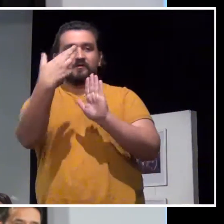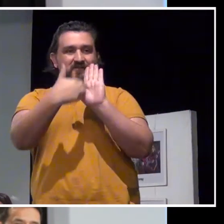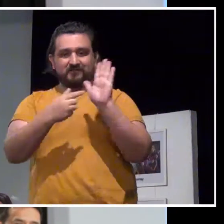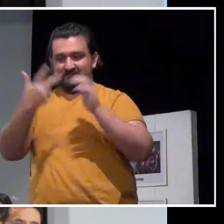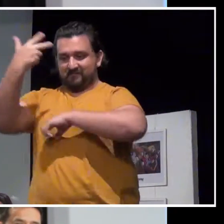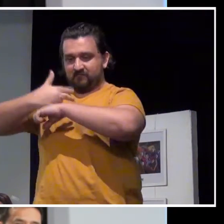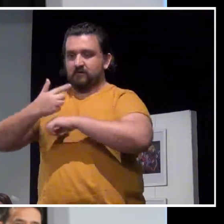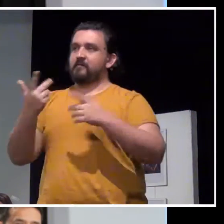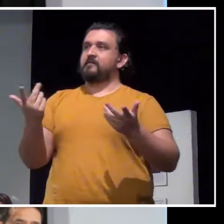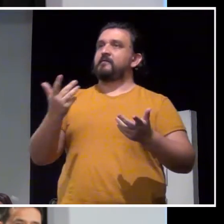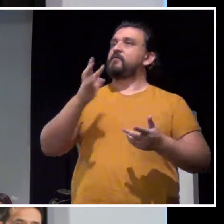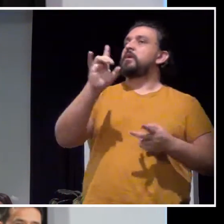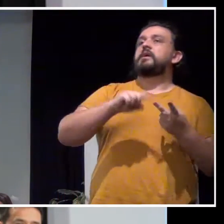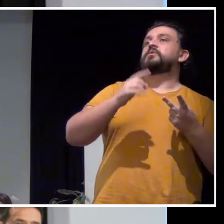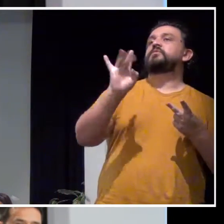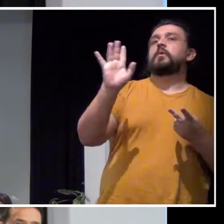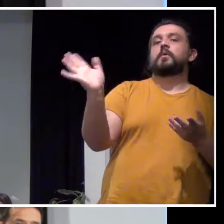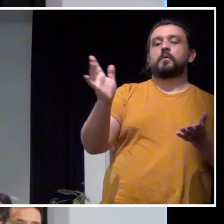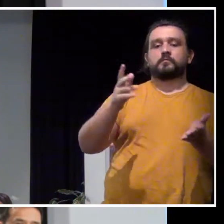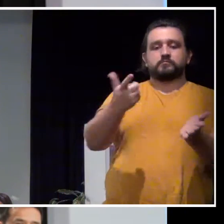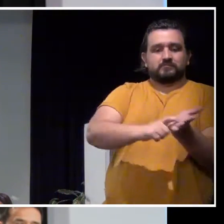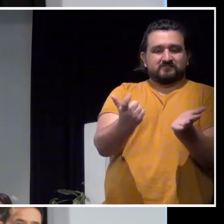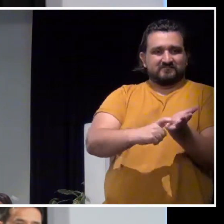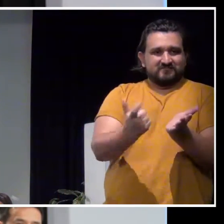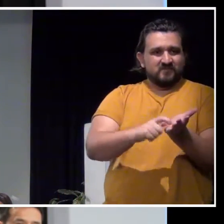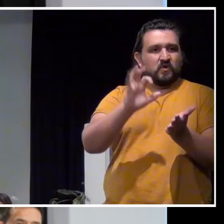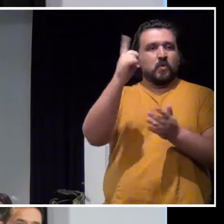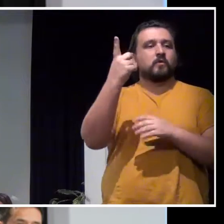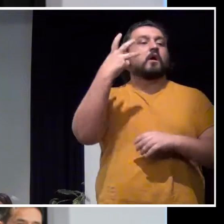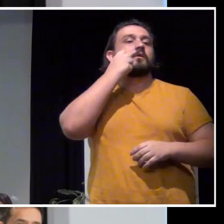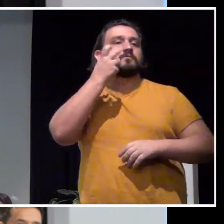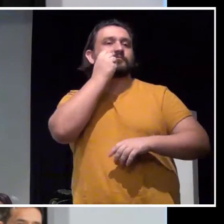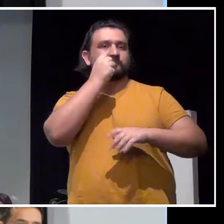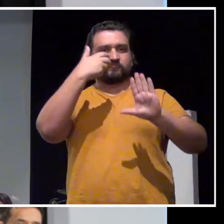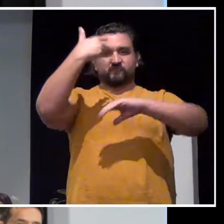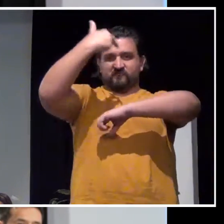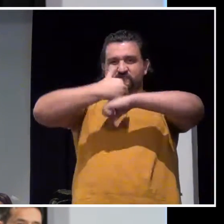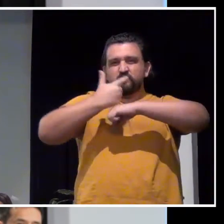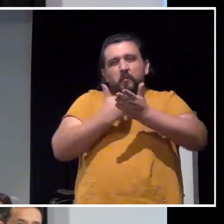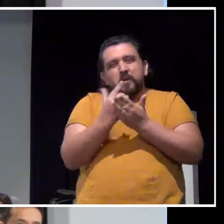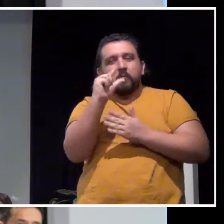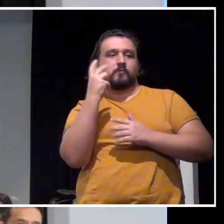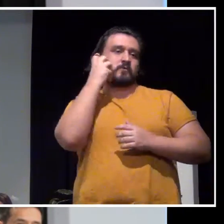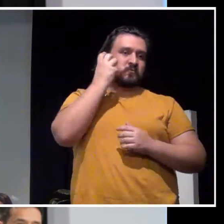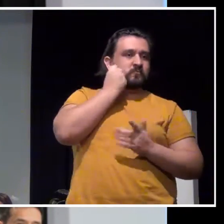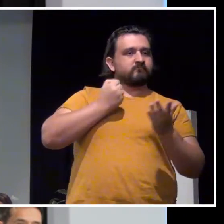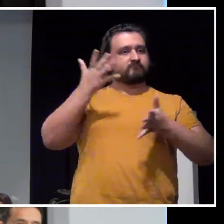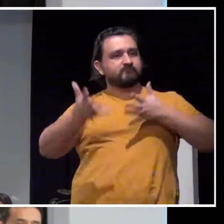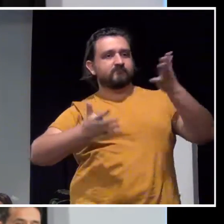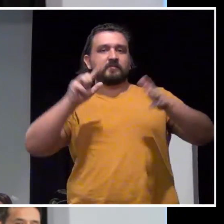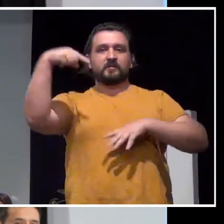não somente os glossinais, ou seja, o rascunho e vídeo, onde ele vai fazendo a sua apropriação e faz a sua